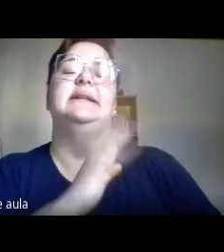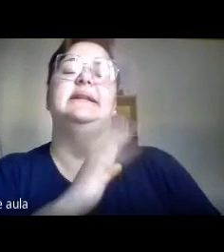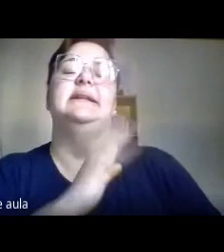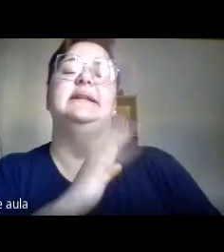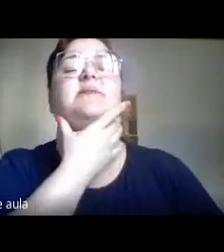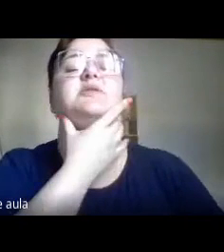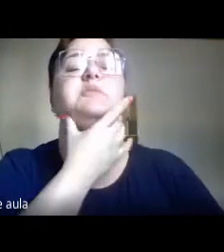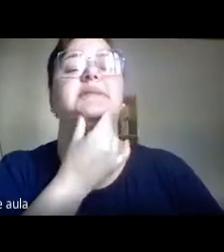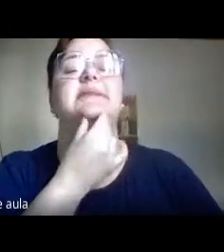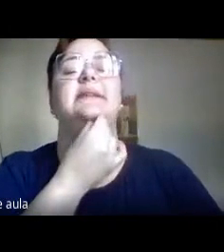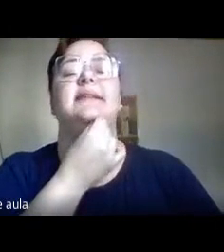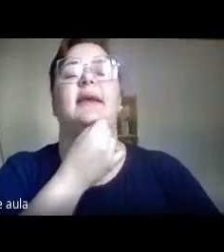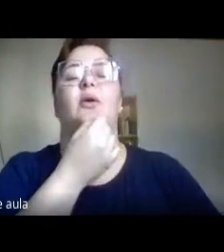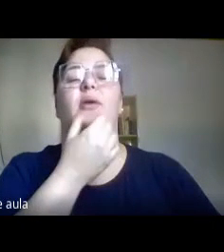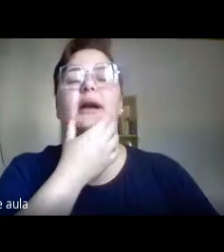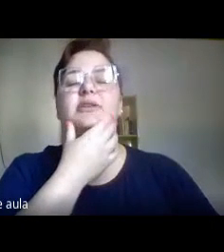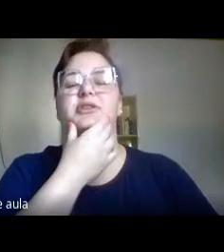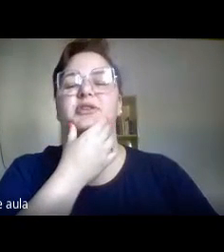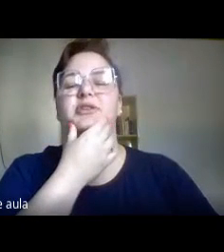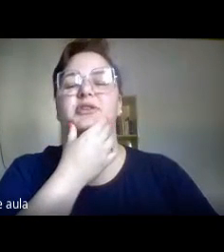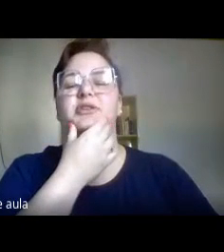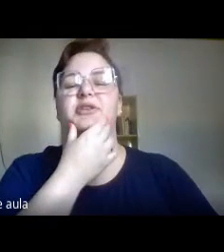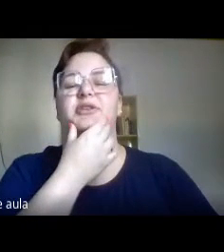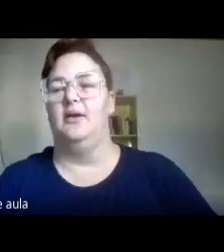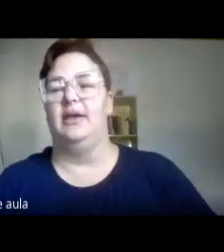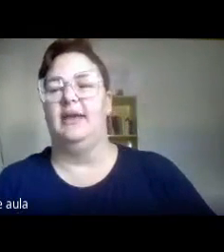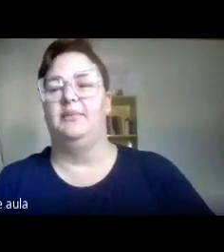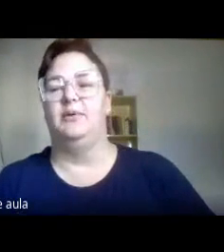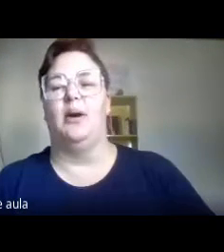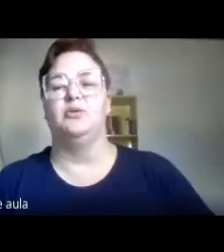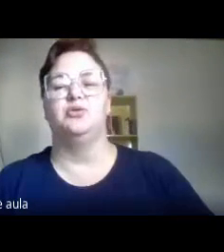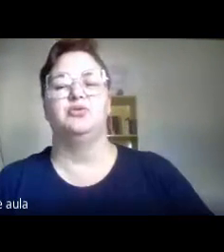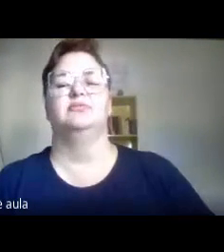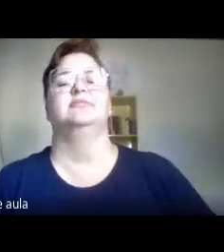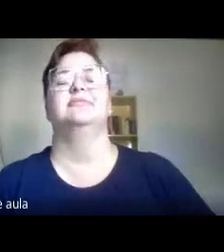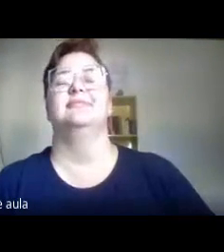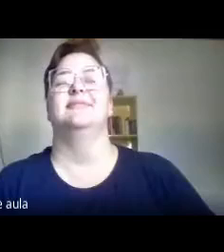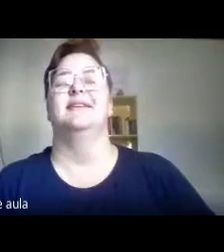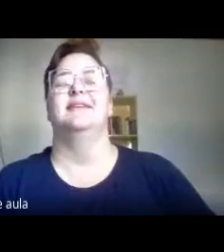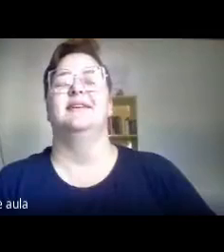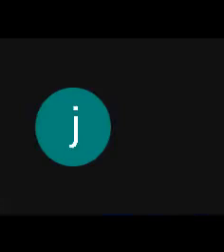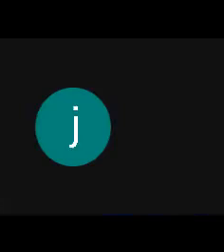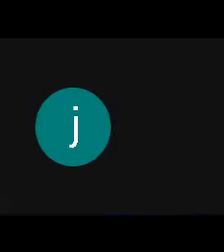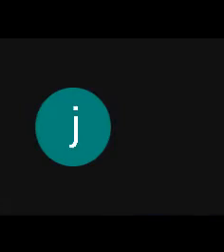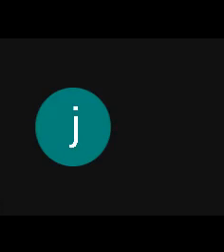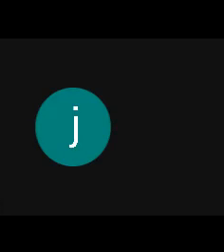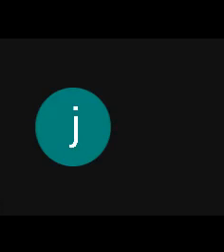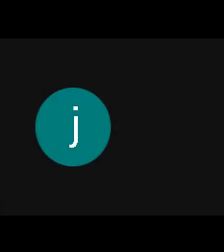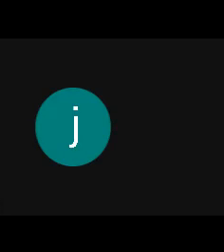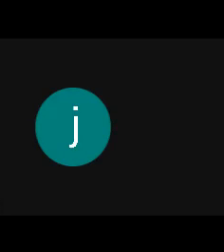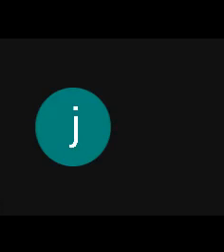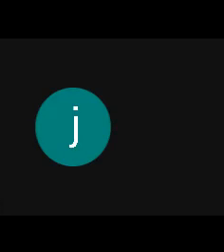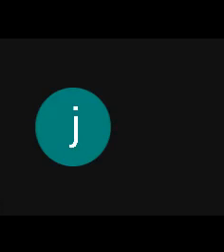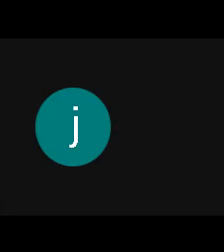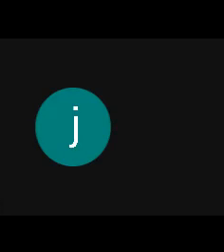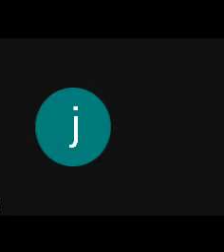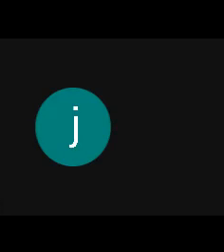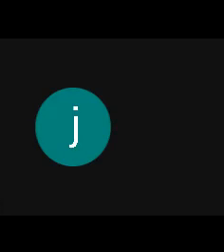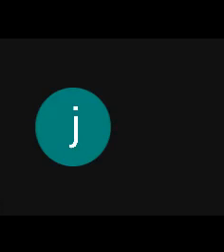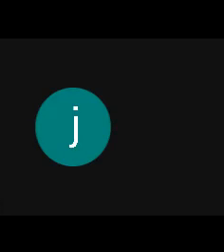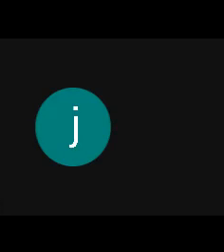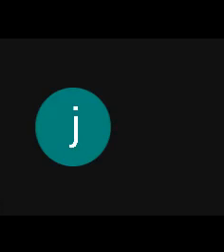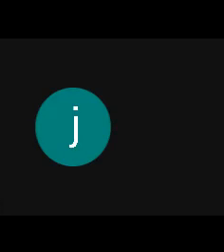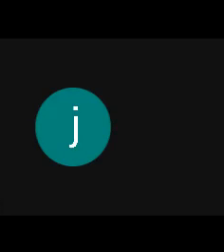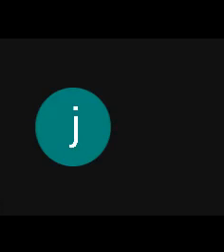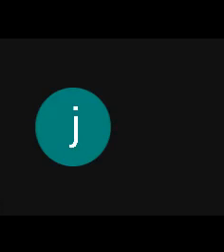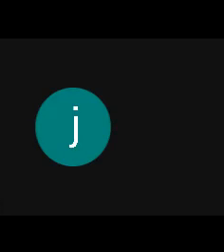Na questão dos pronomes interrogativos. Alguém abriu o áudio. Josi, Tem fale. pássaros cantando,